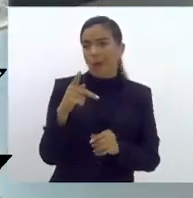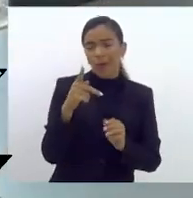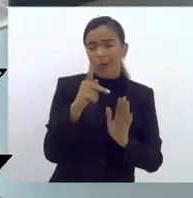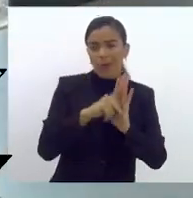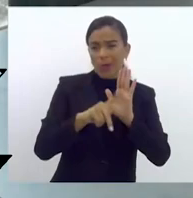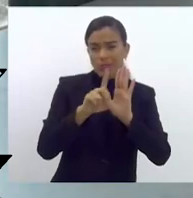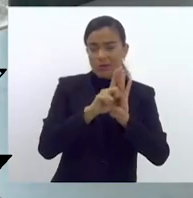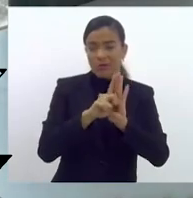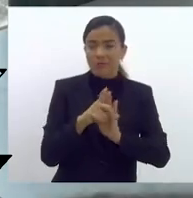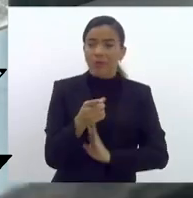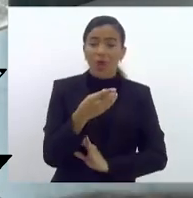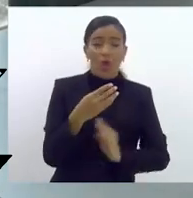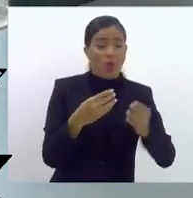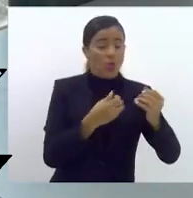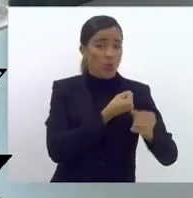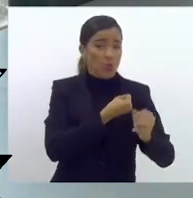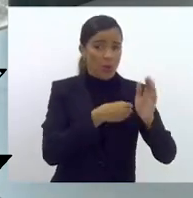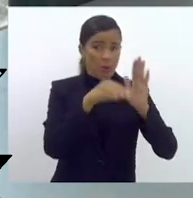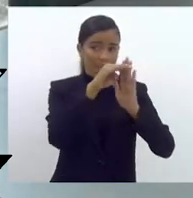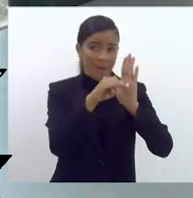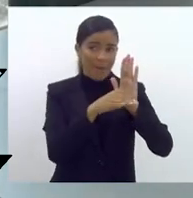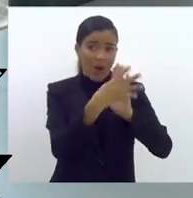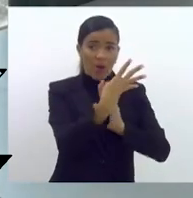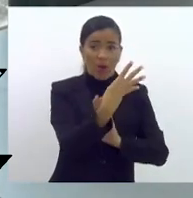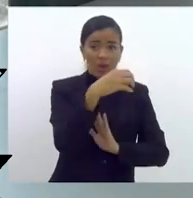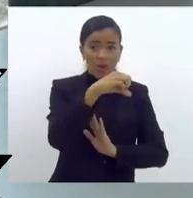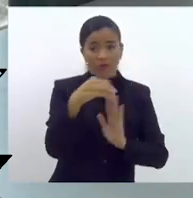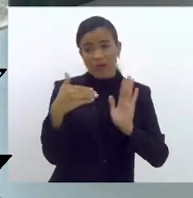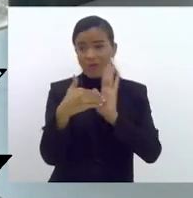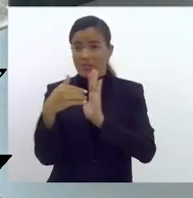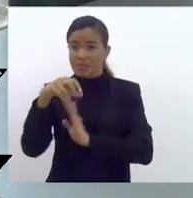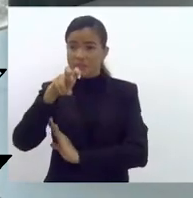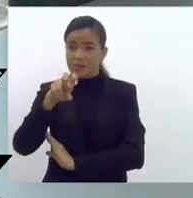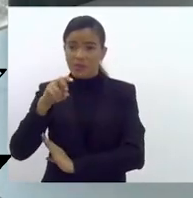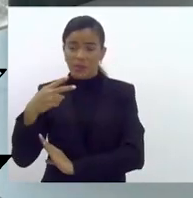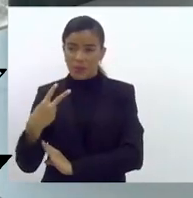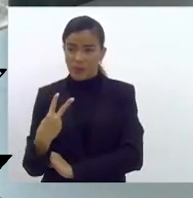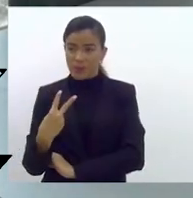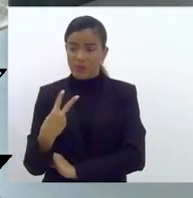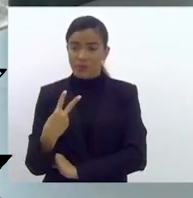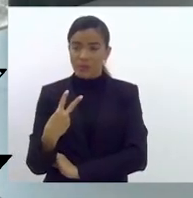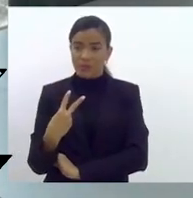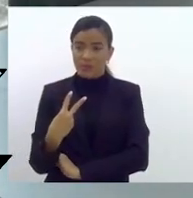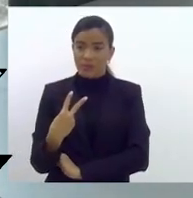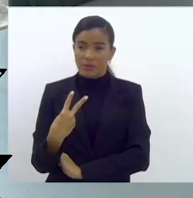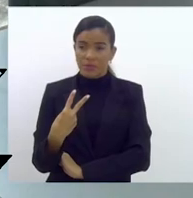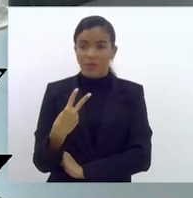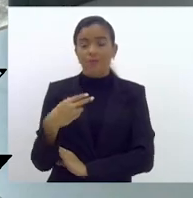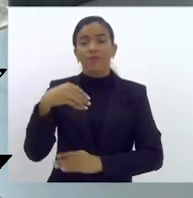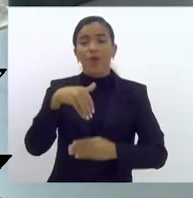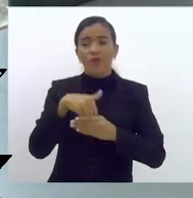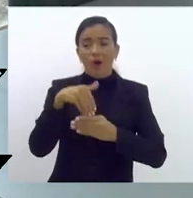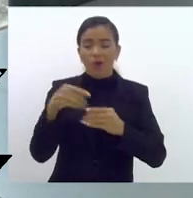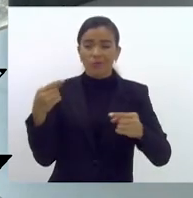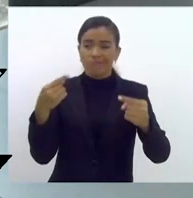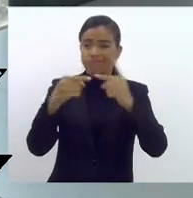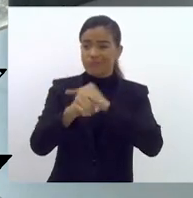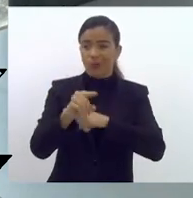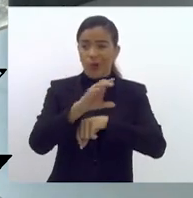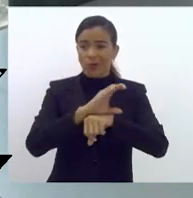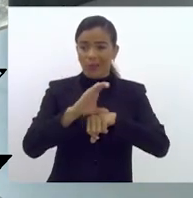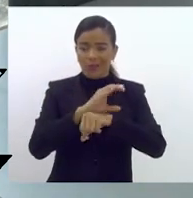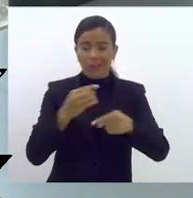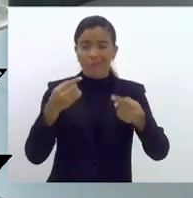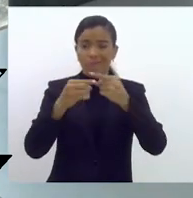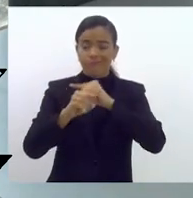49 ao 52 da pauta e são os votos pela inconstitucionalidade em juridicidade